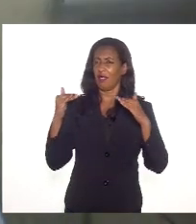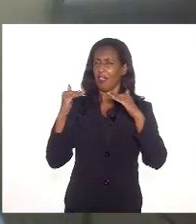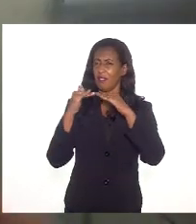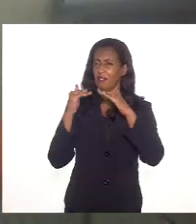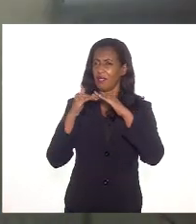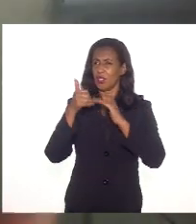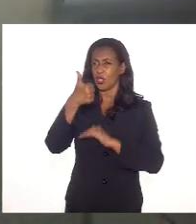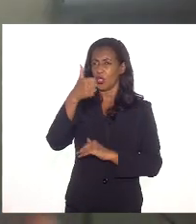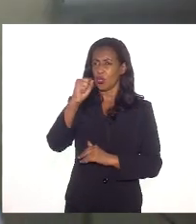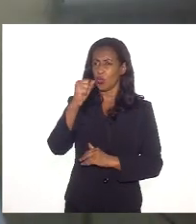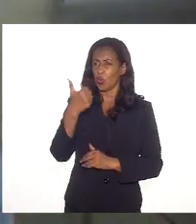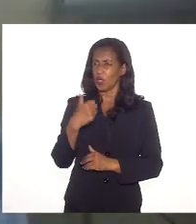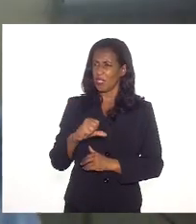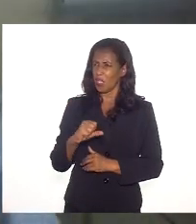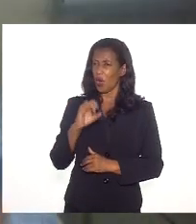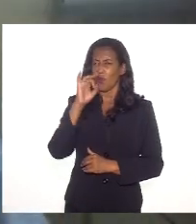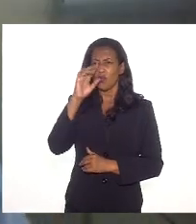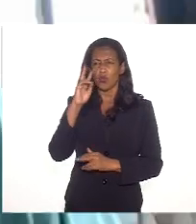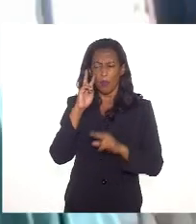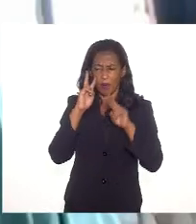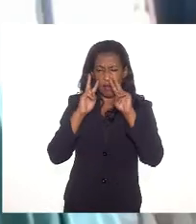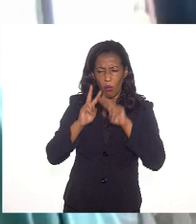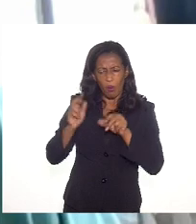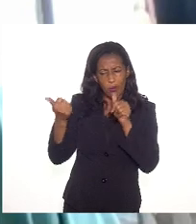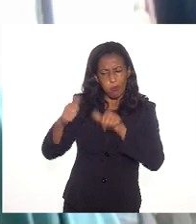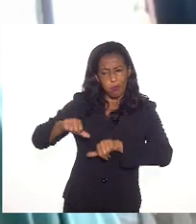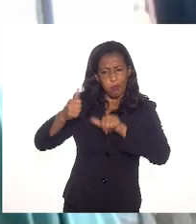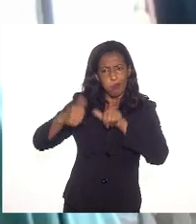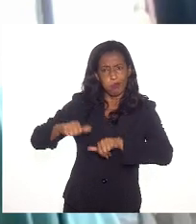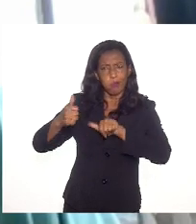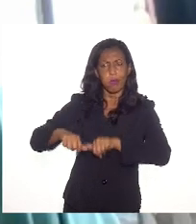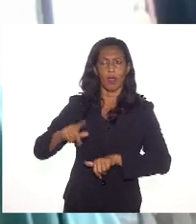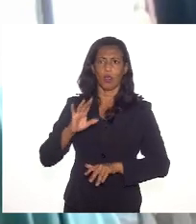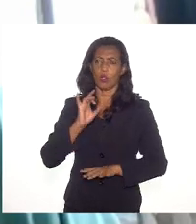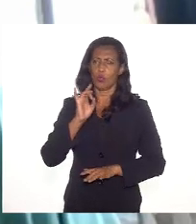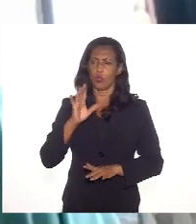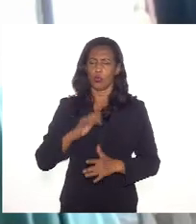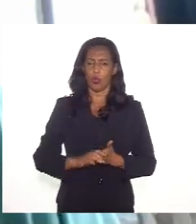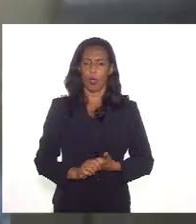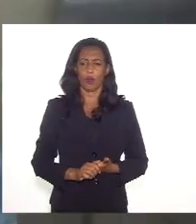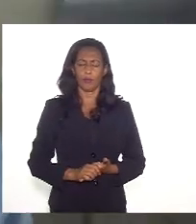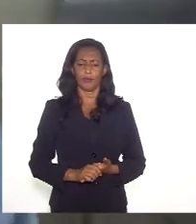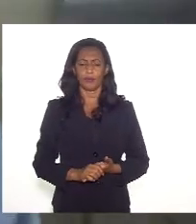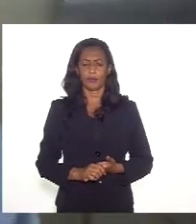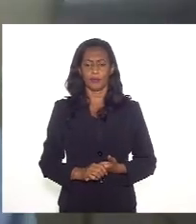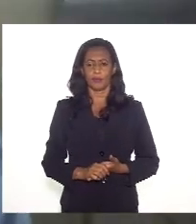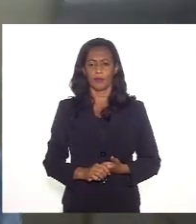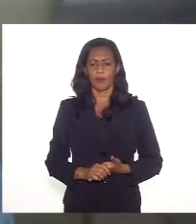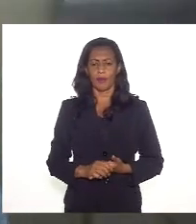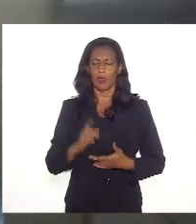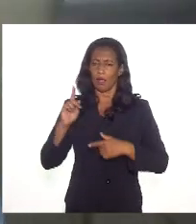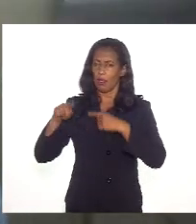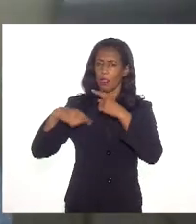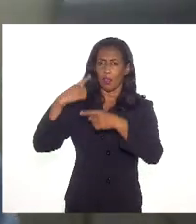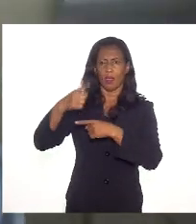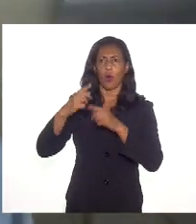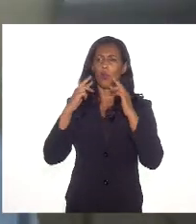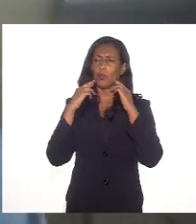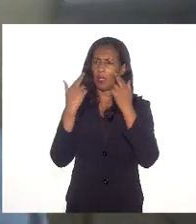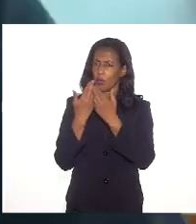para fazer uma verificação rápida. Não, muito, muito pertinente. Eu vou na próxima. Na próxima já está